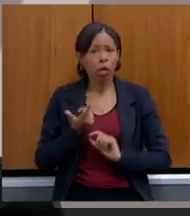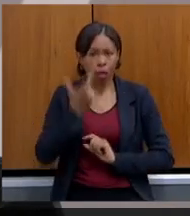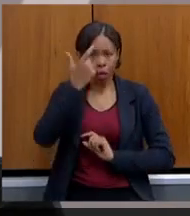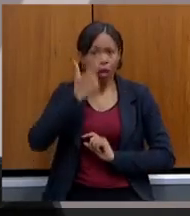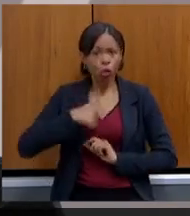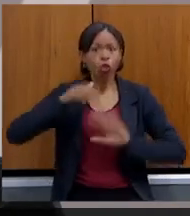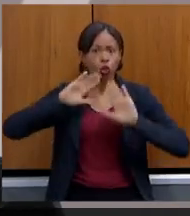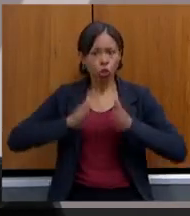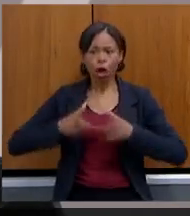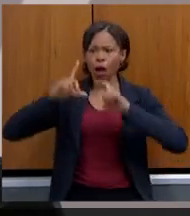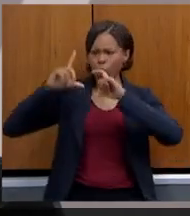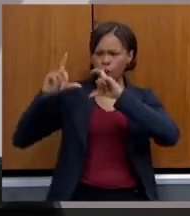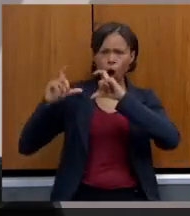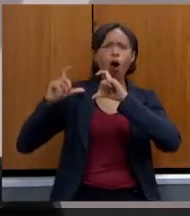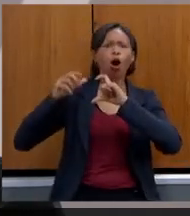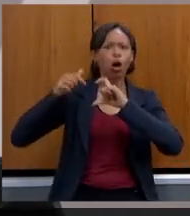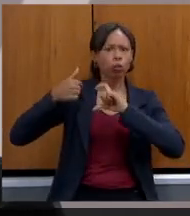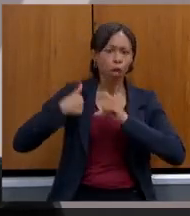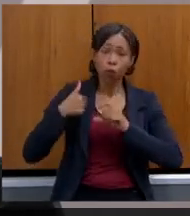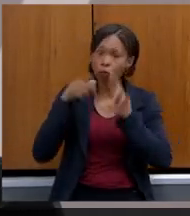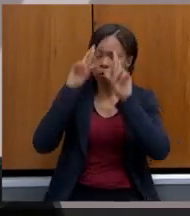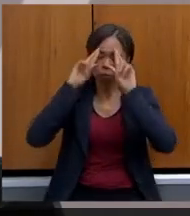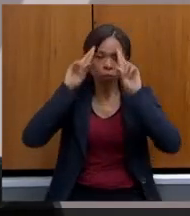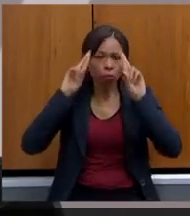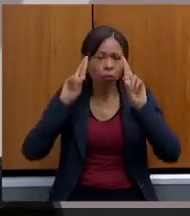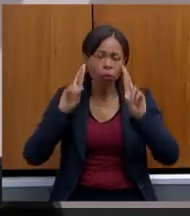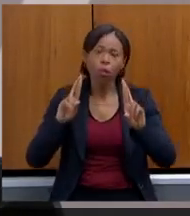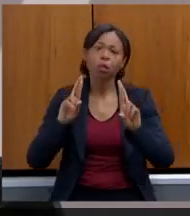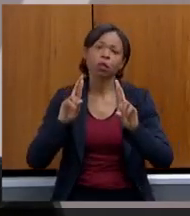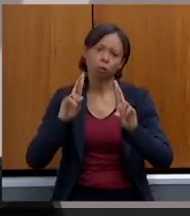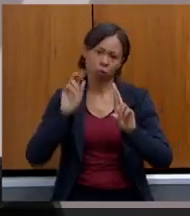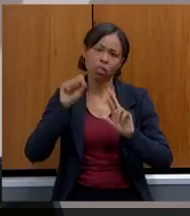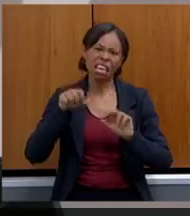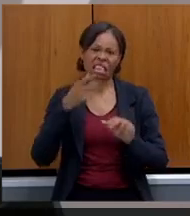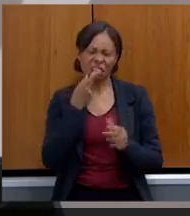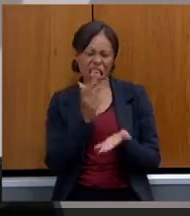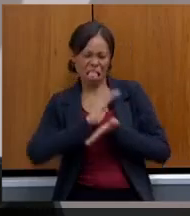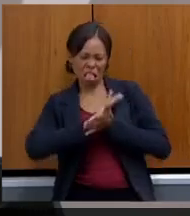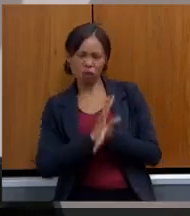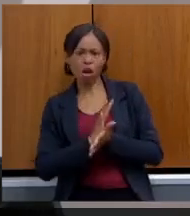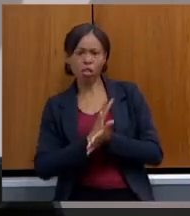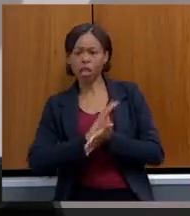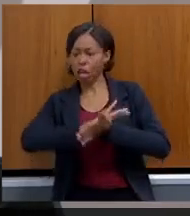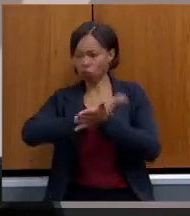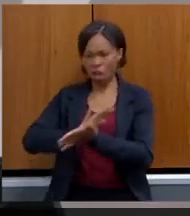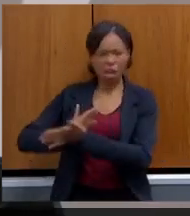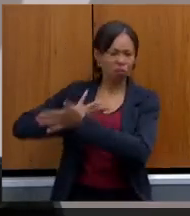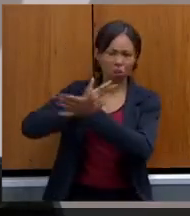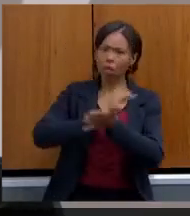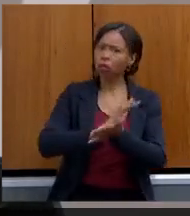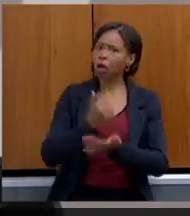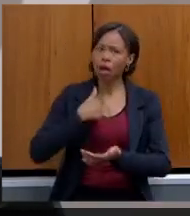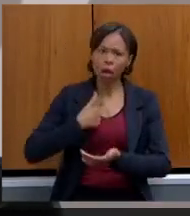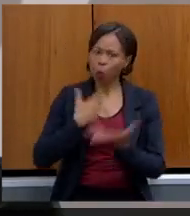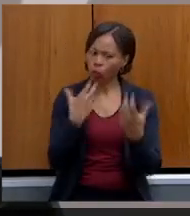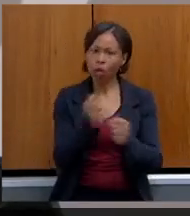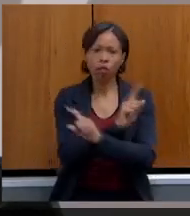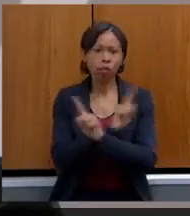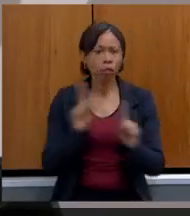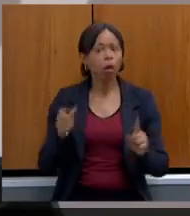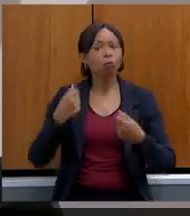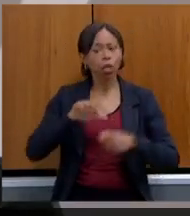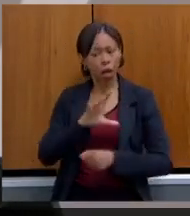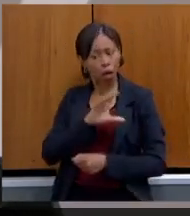te falando eu tirei foto eu eu respeito sabe que se alguém vim com preconceito eu vou para cima que eu acho absurdo sabe